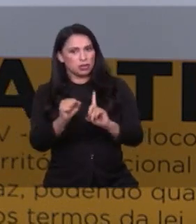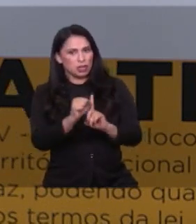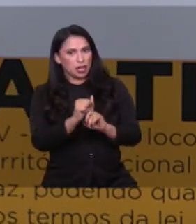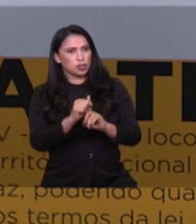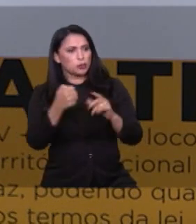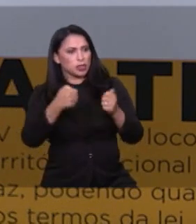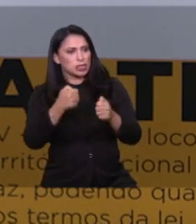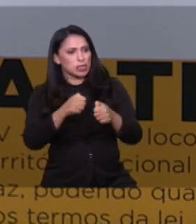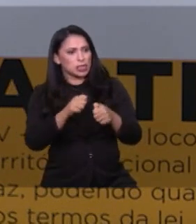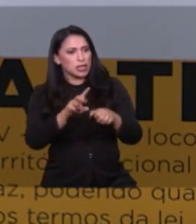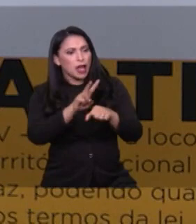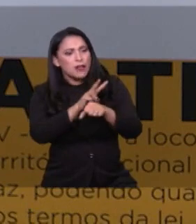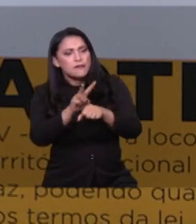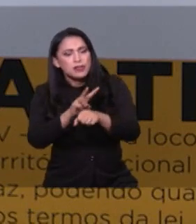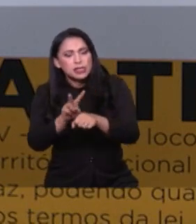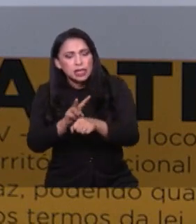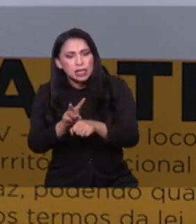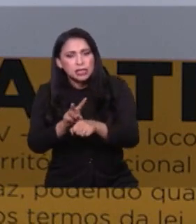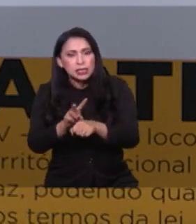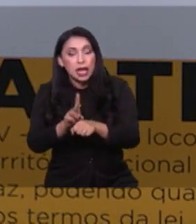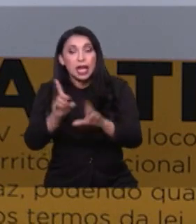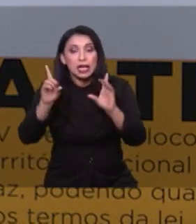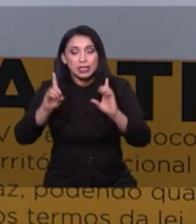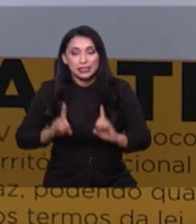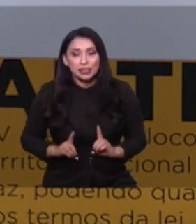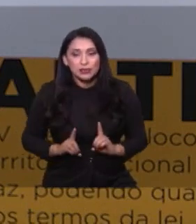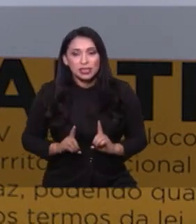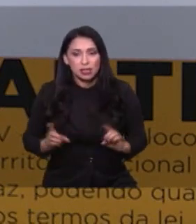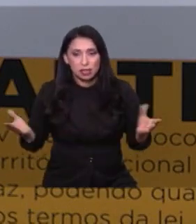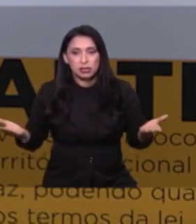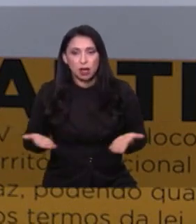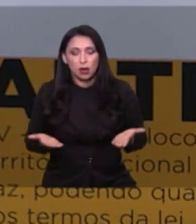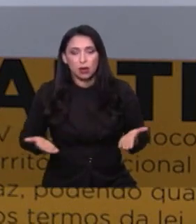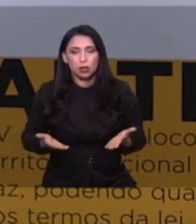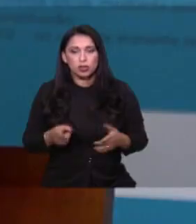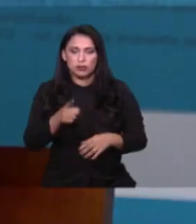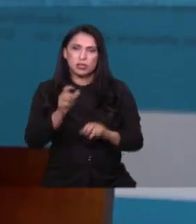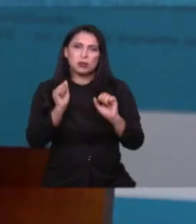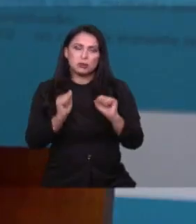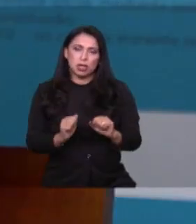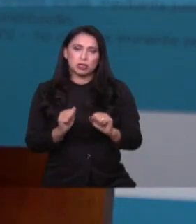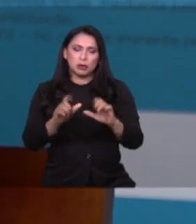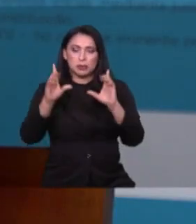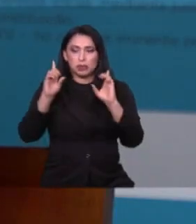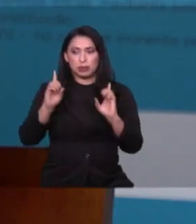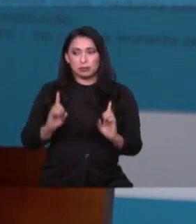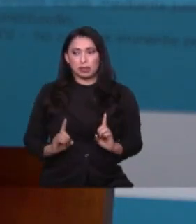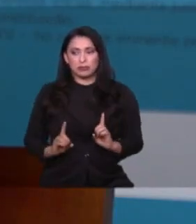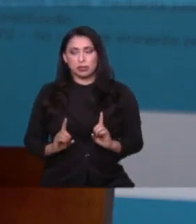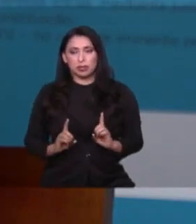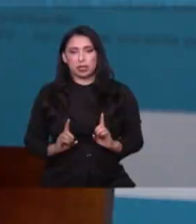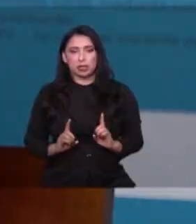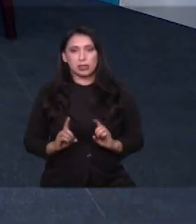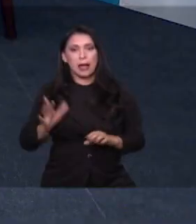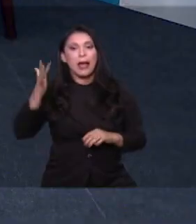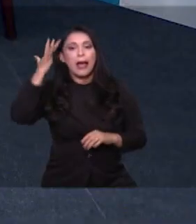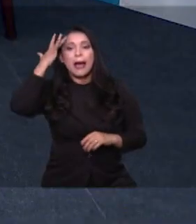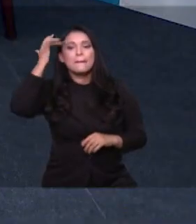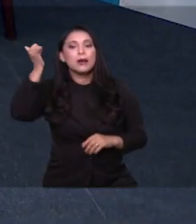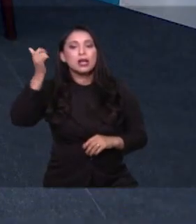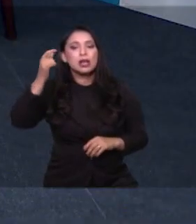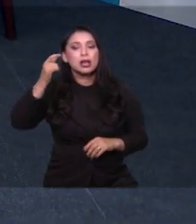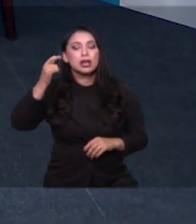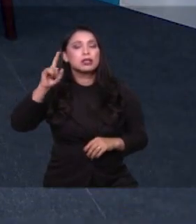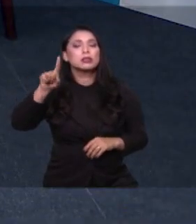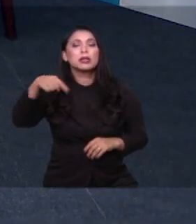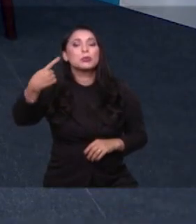fiscaliza, porque deficiência, hoje você pode ser uma pessoa sem deficiência e de repente amanhã você